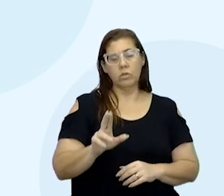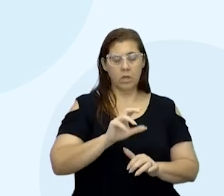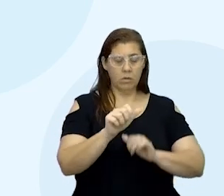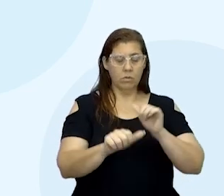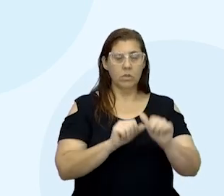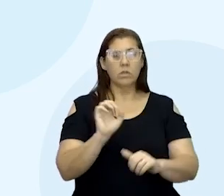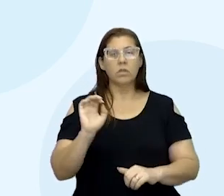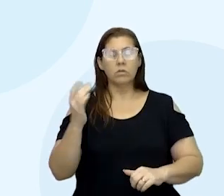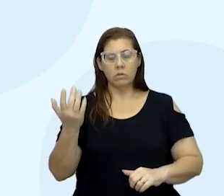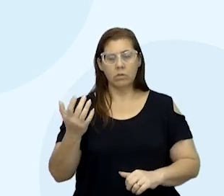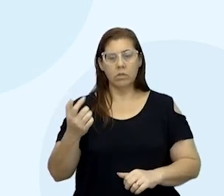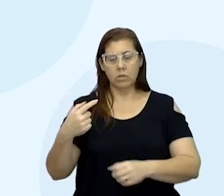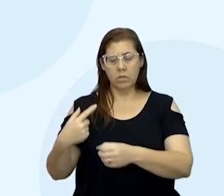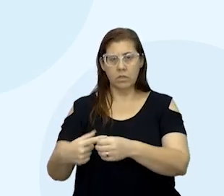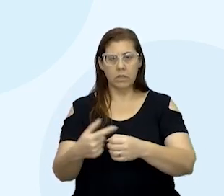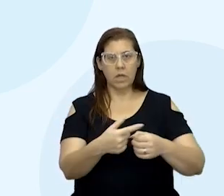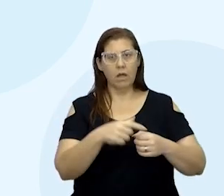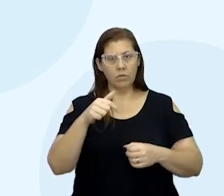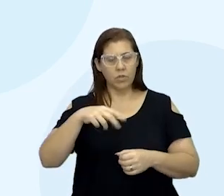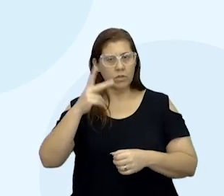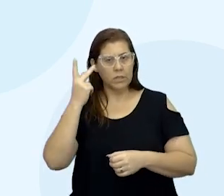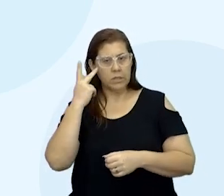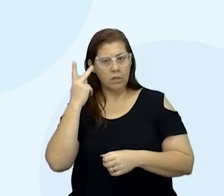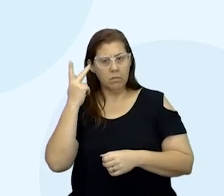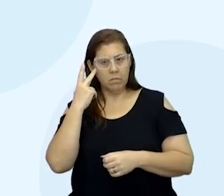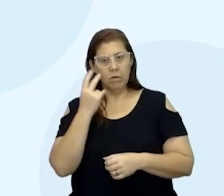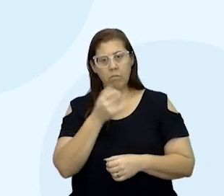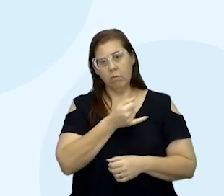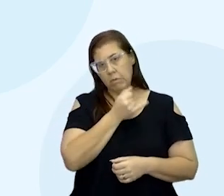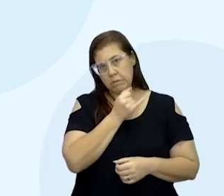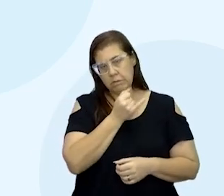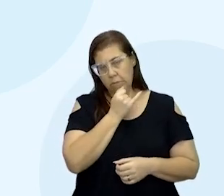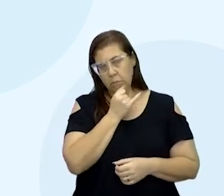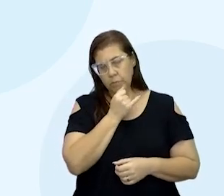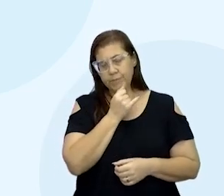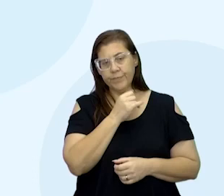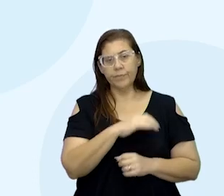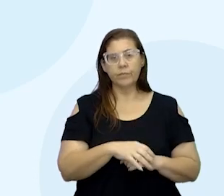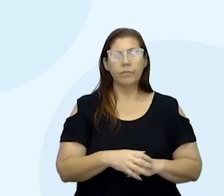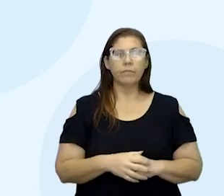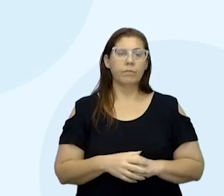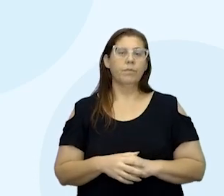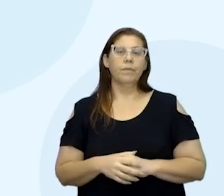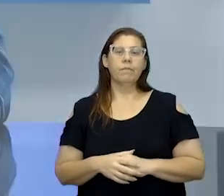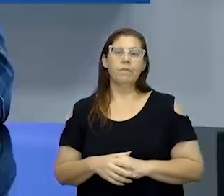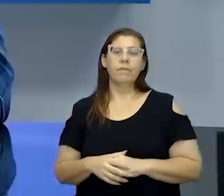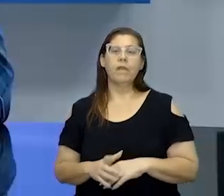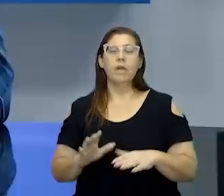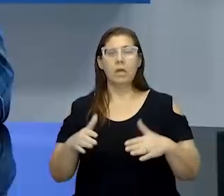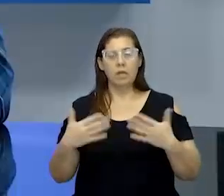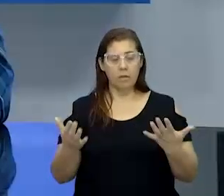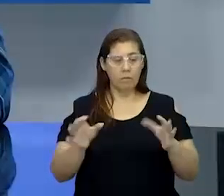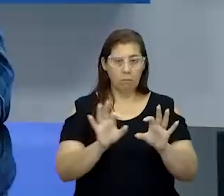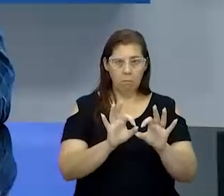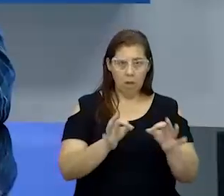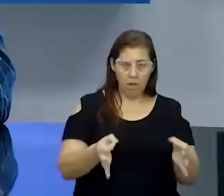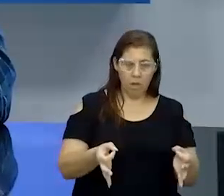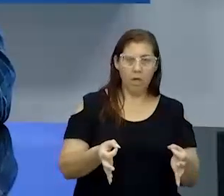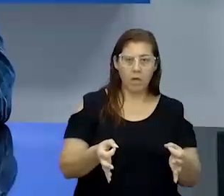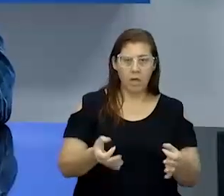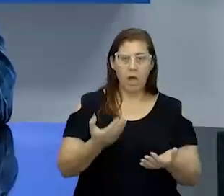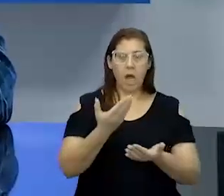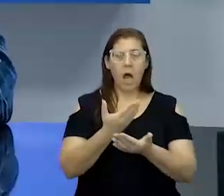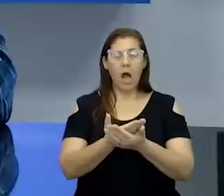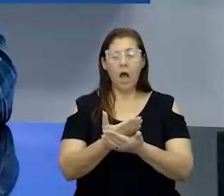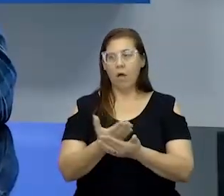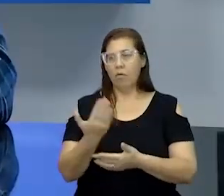ocorridas em algumas cidades de São Paulo como exemplo. Bem, pessoal, então, simplificando tudo, né? Na